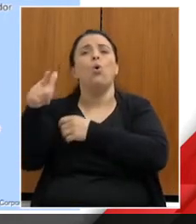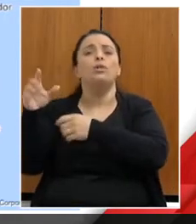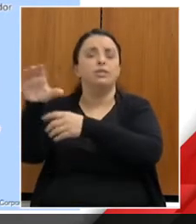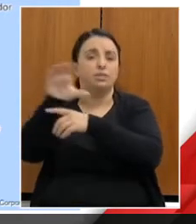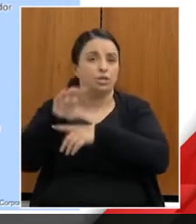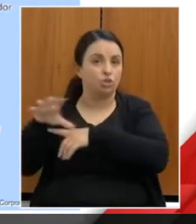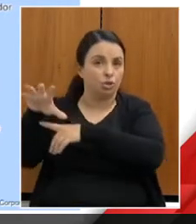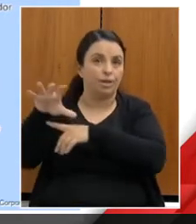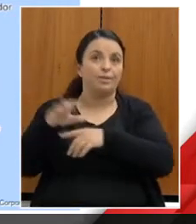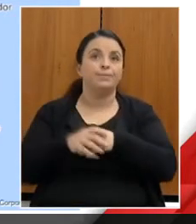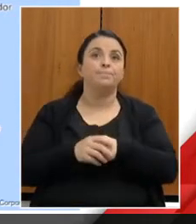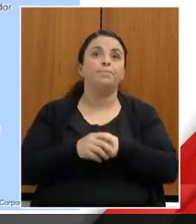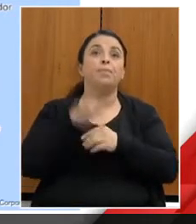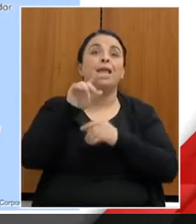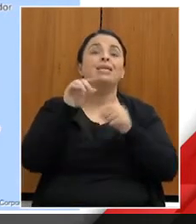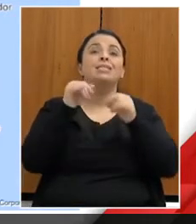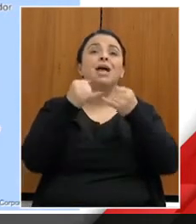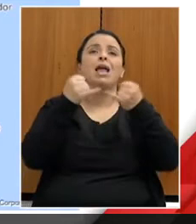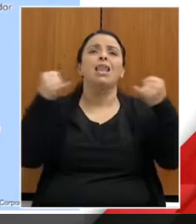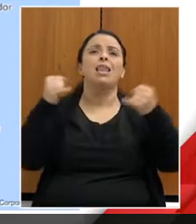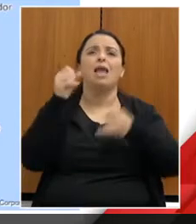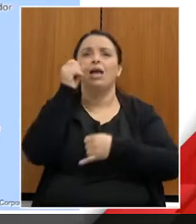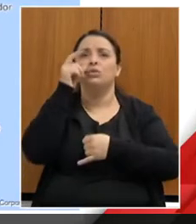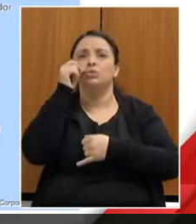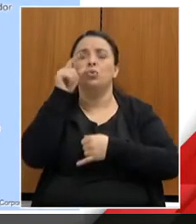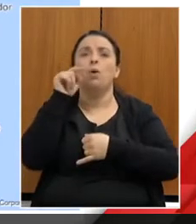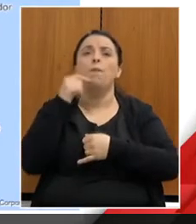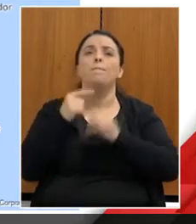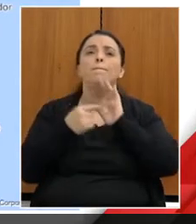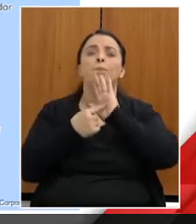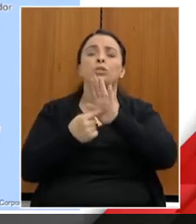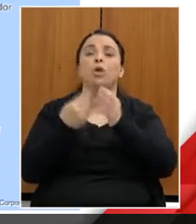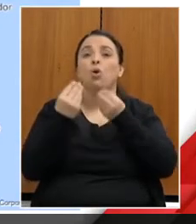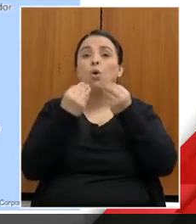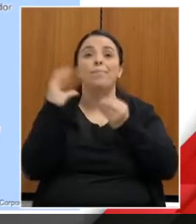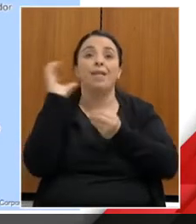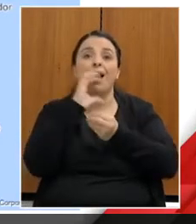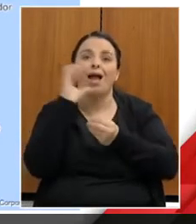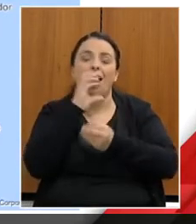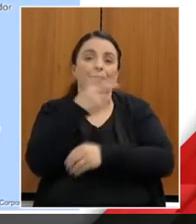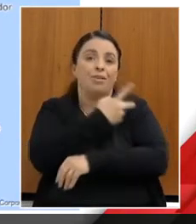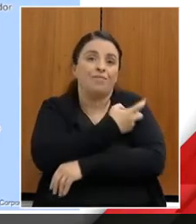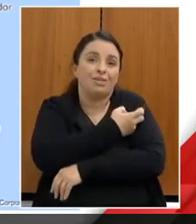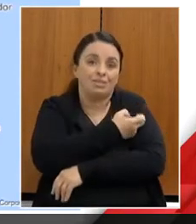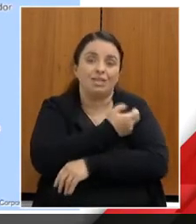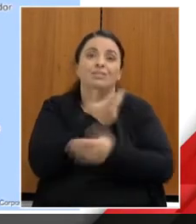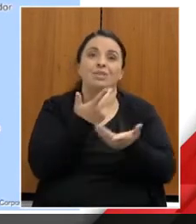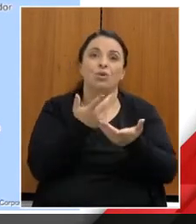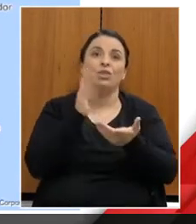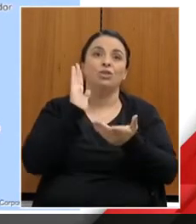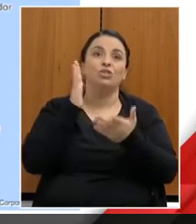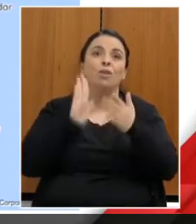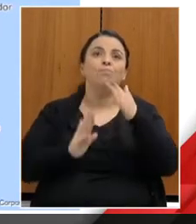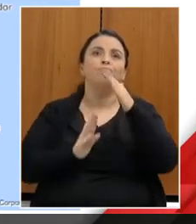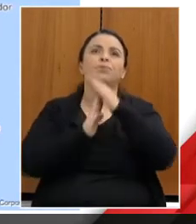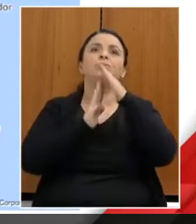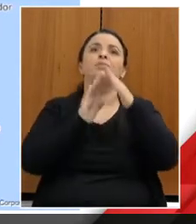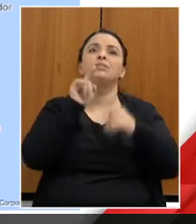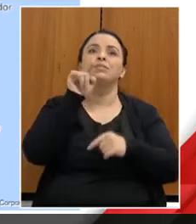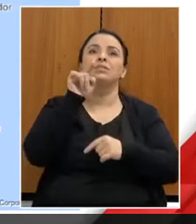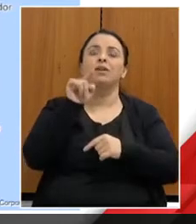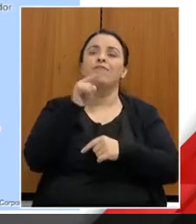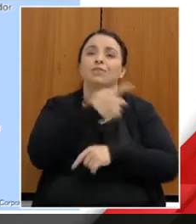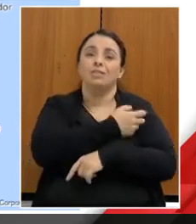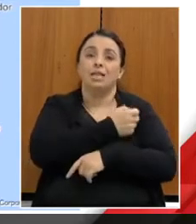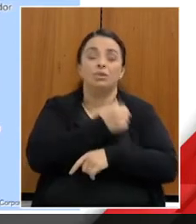linha azul mostra a aceleração da vacinação. Então, atingimos o pico de vacinação diária, mostrando a aceleração.